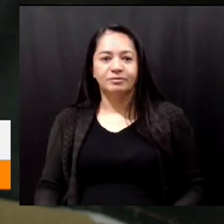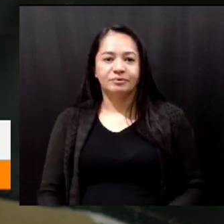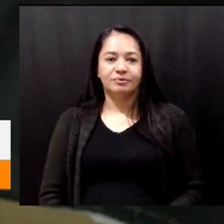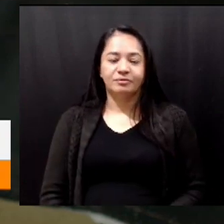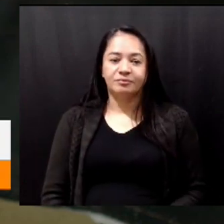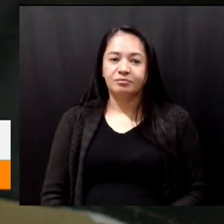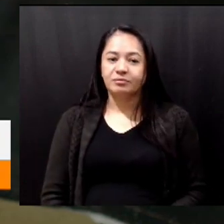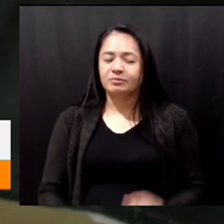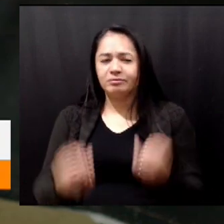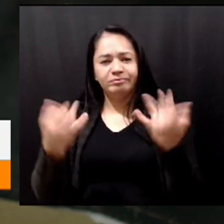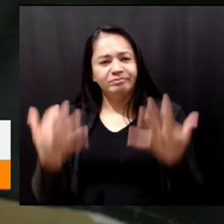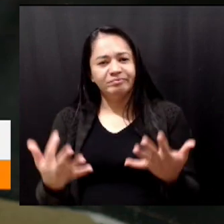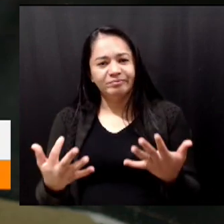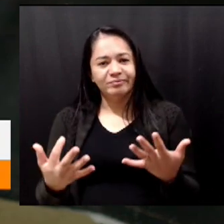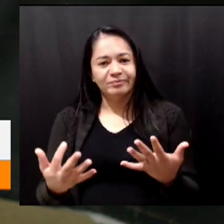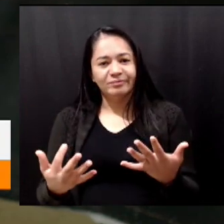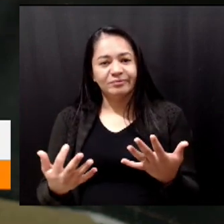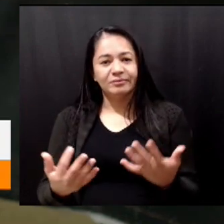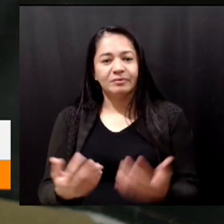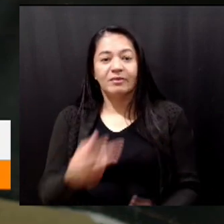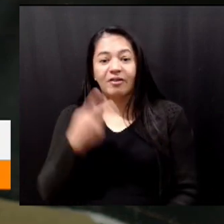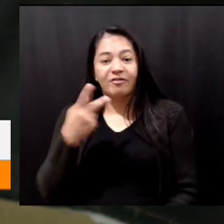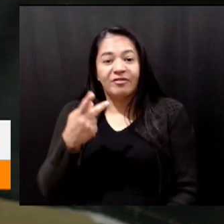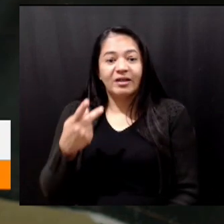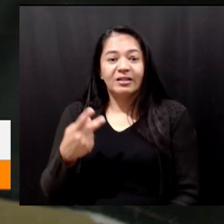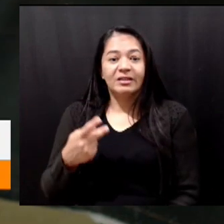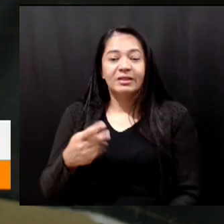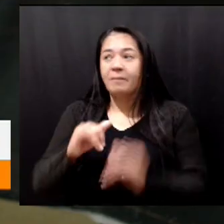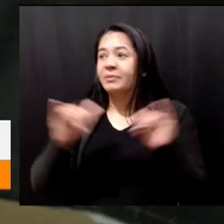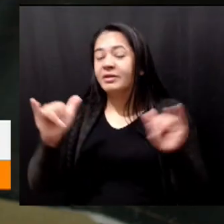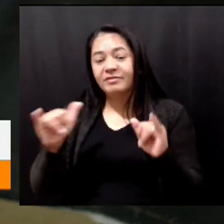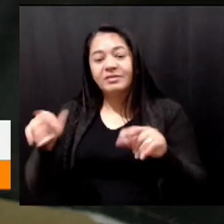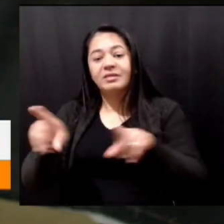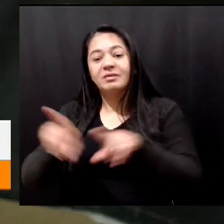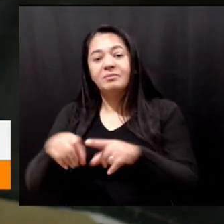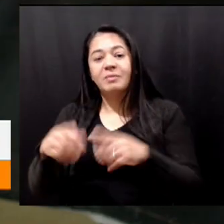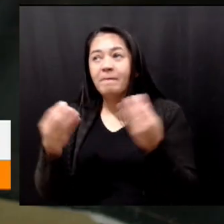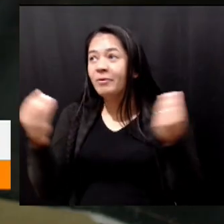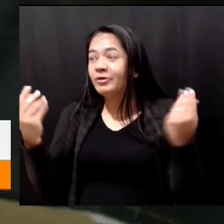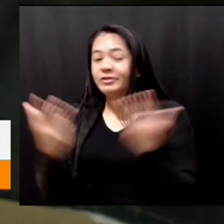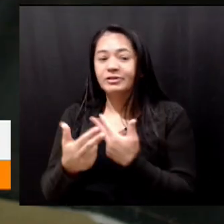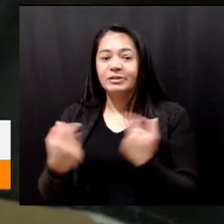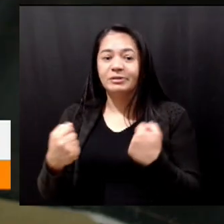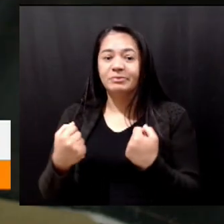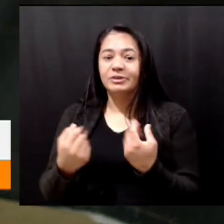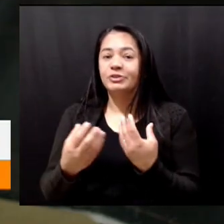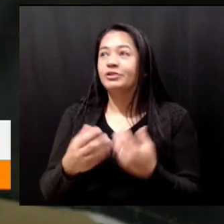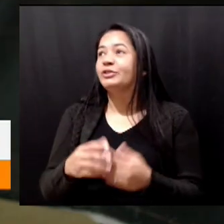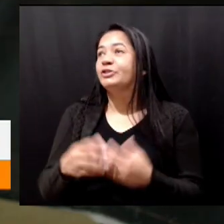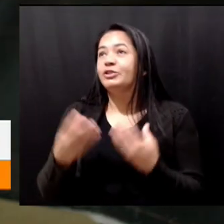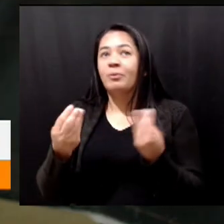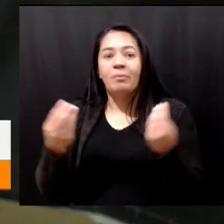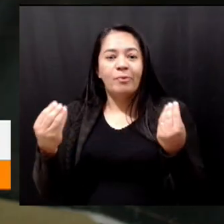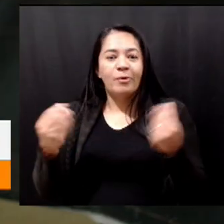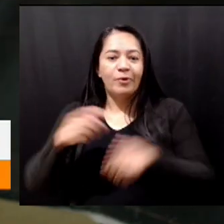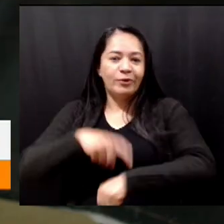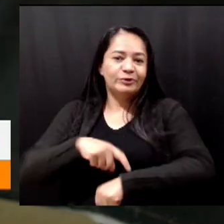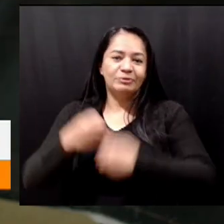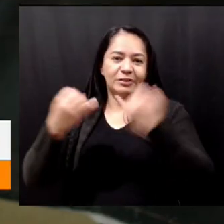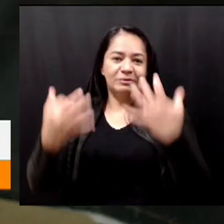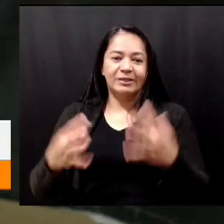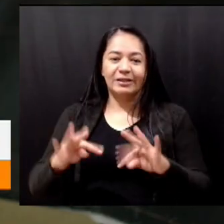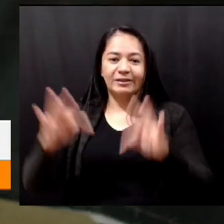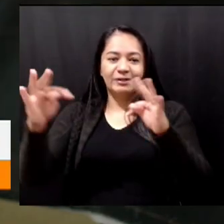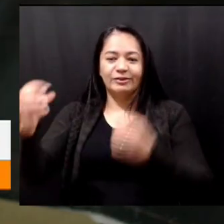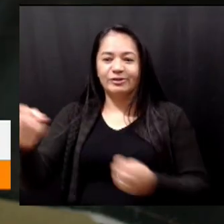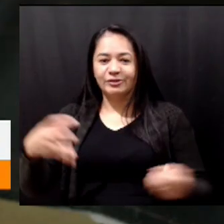para ser falada e muita coisa para ser divulgada, e a gente precisa aí de muito tempo para ficar falando sobre tecnologia e inovação aqui na cidade de Campinas,